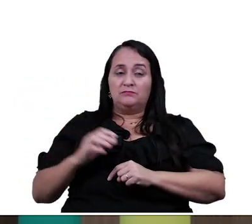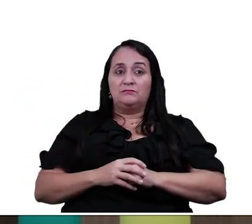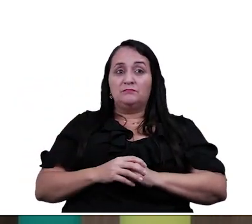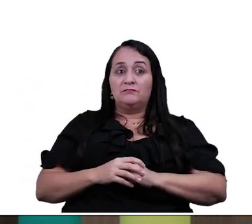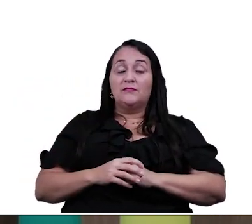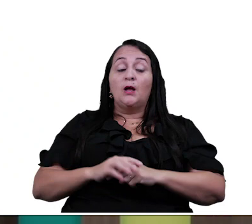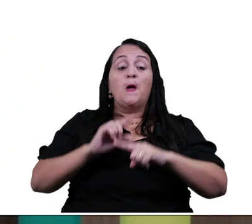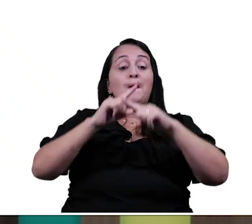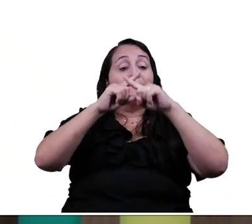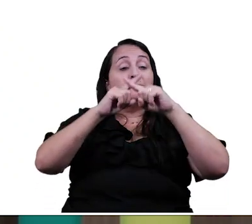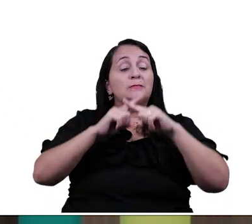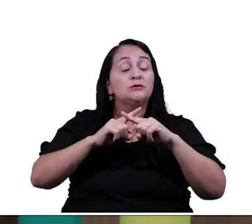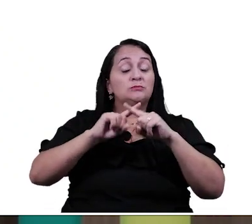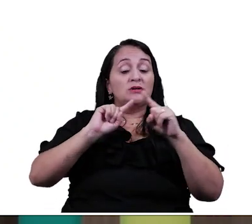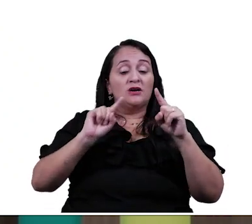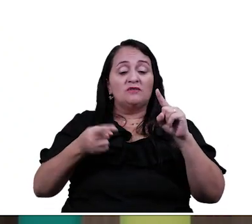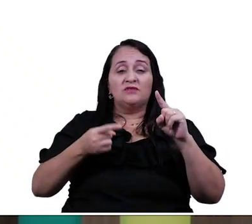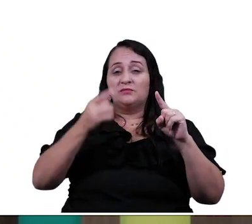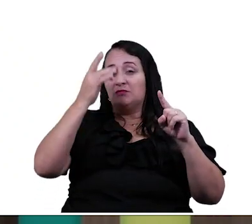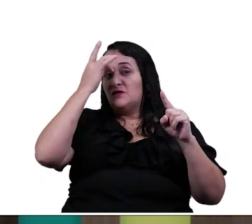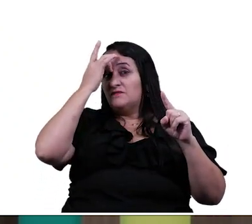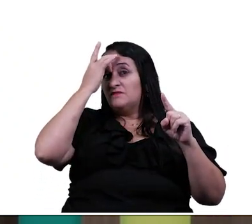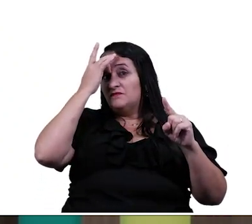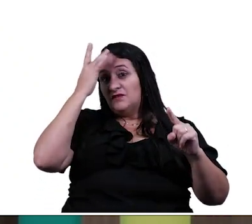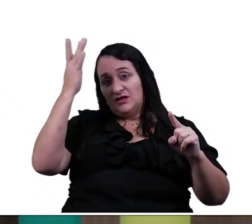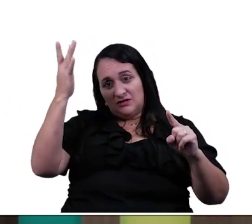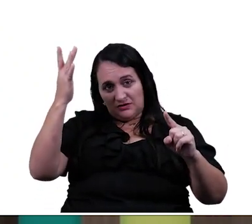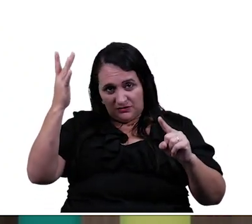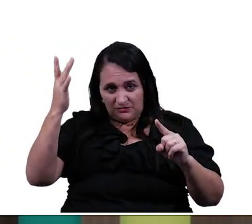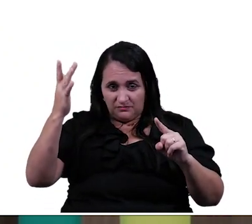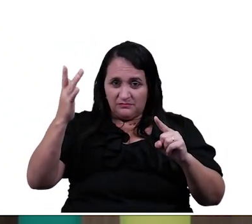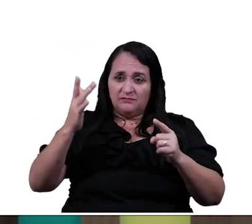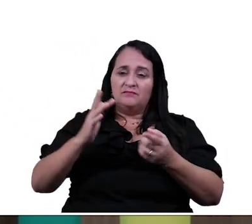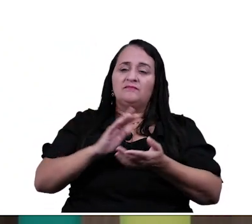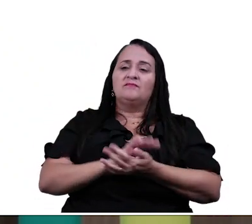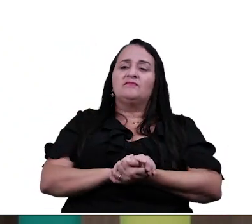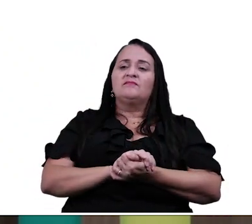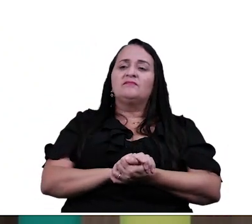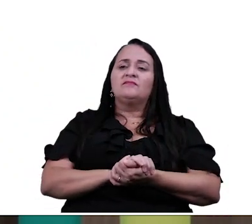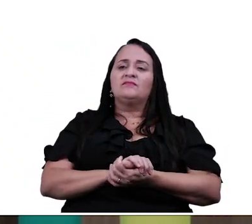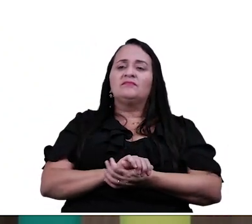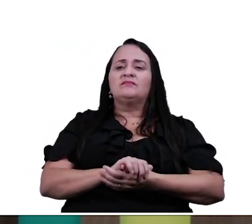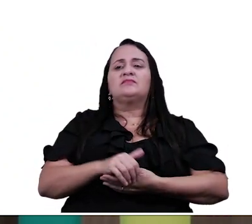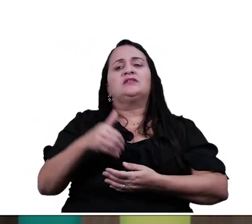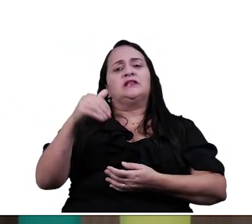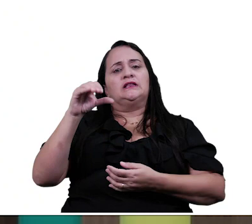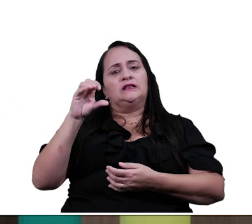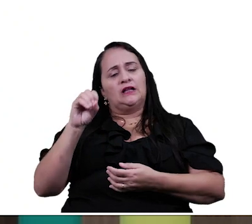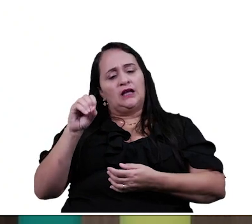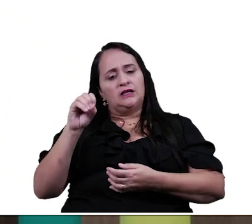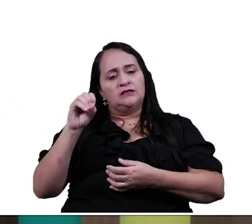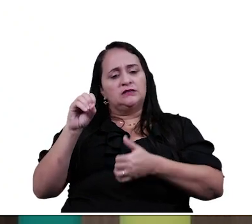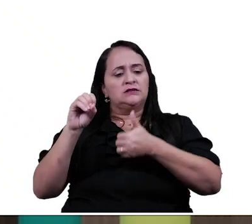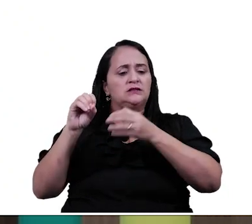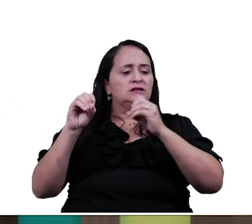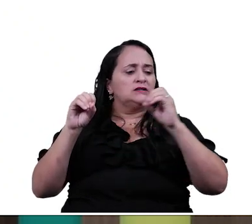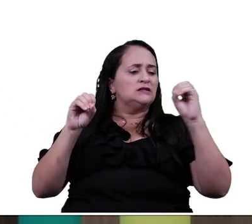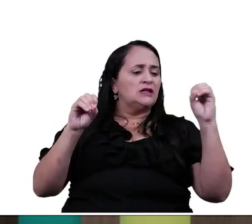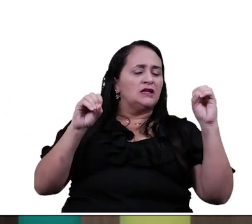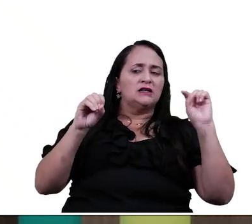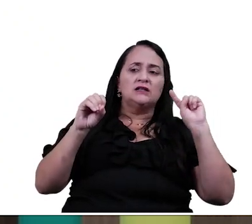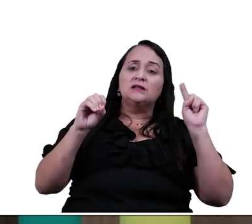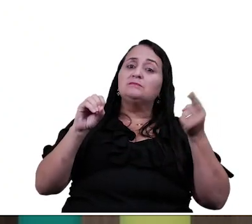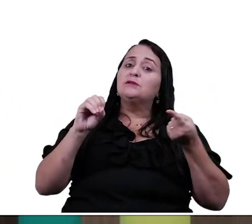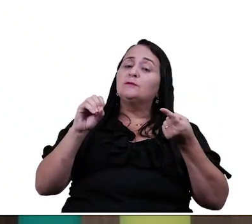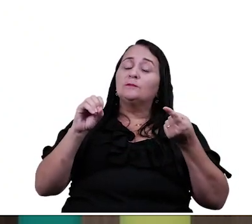Multiplicar com vírgula é a coisa mais fácil quando se trata de números 10, 100 e 1.000.